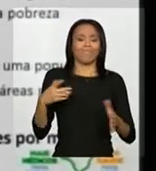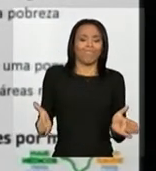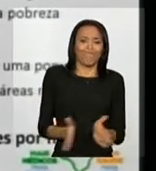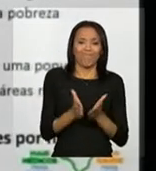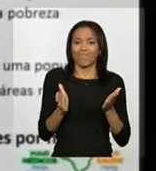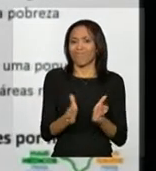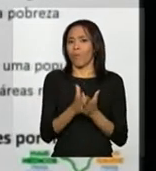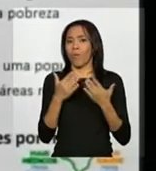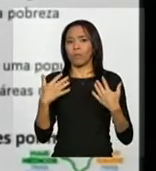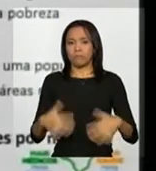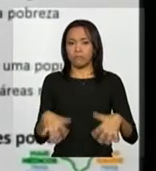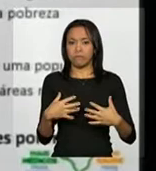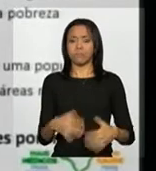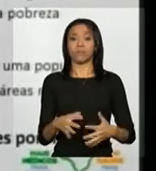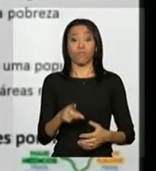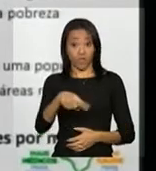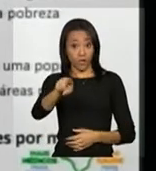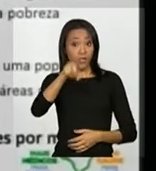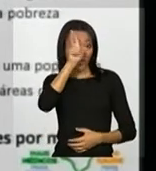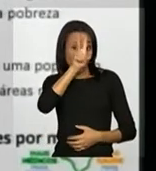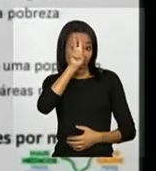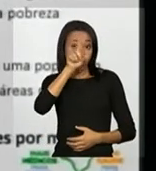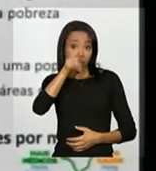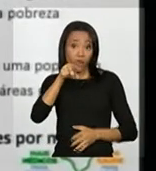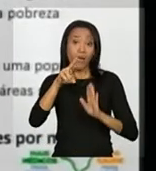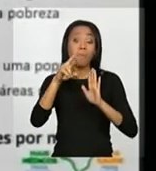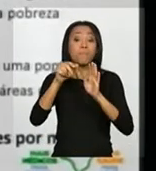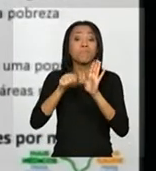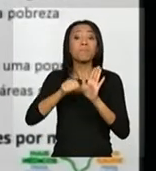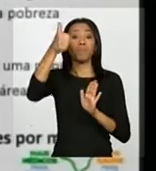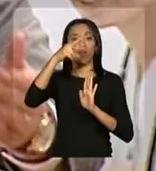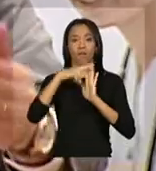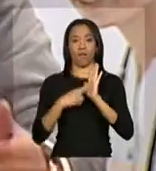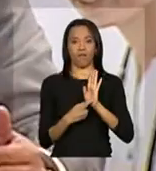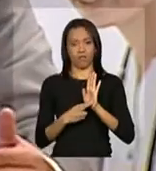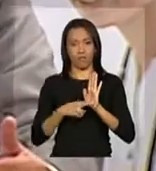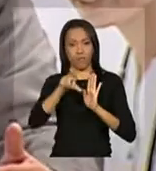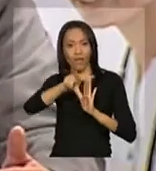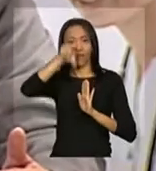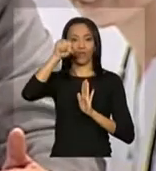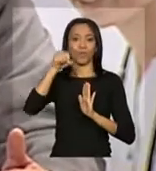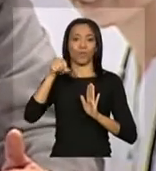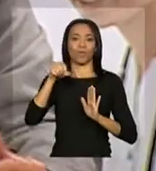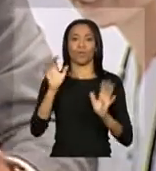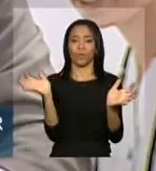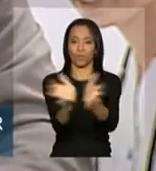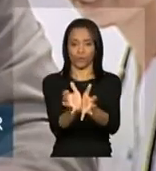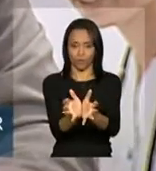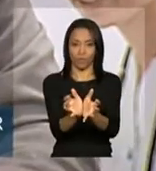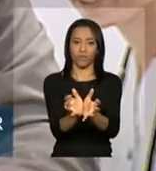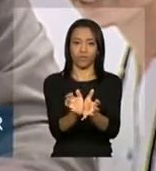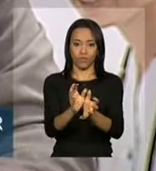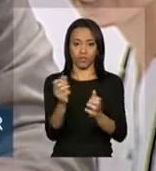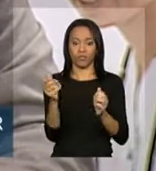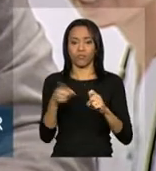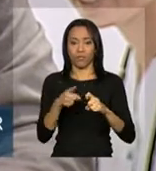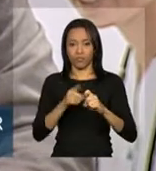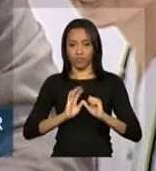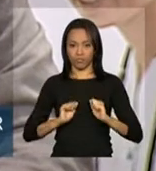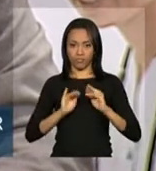pobreza que como vocês lembram foi um doss critérios importantes para definição do chamado grupo prioritário mesos da primeira